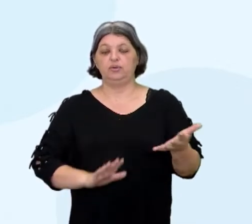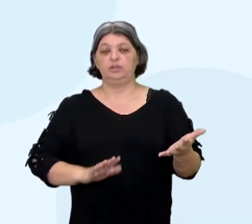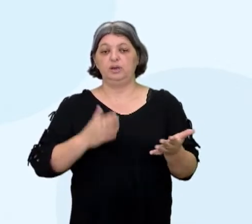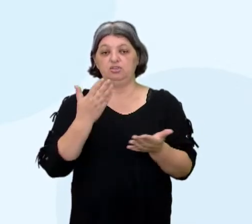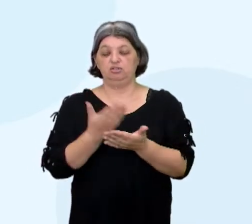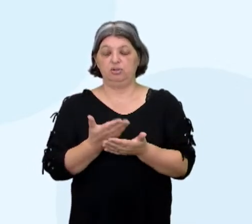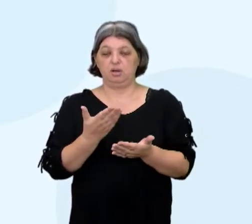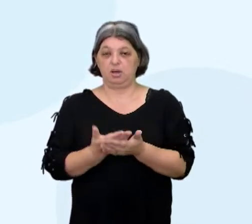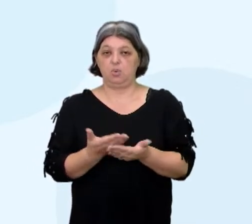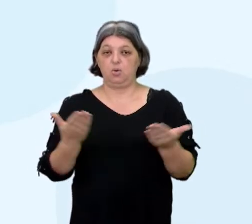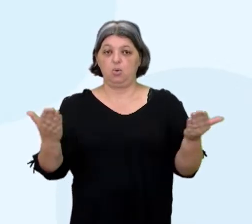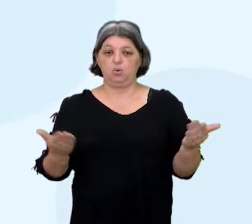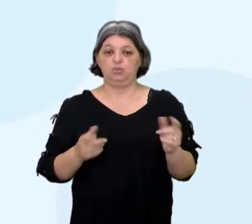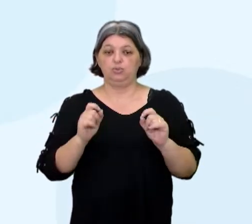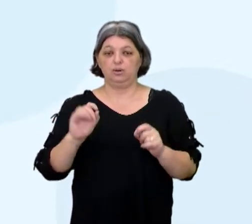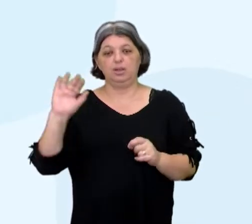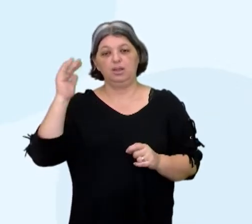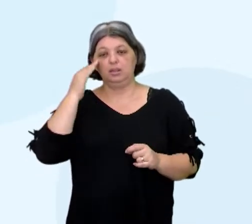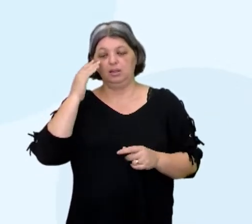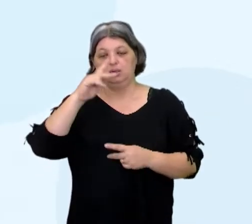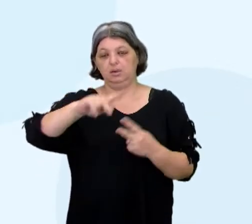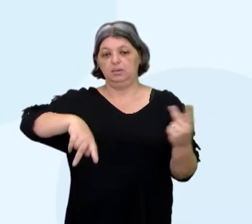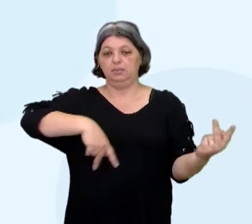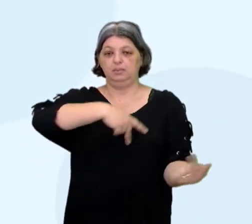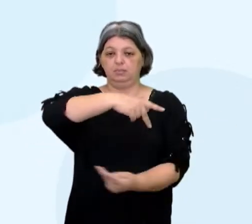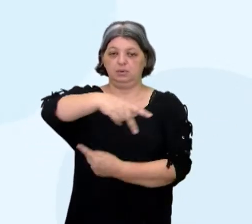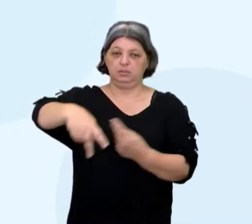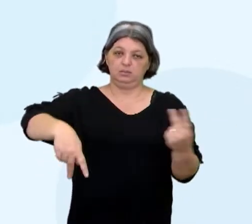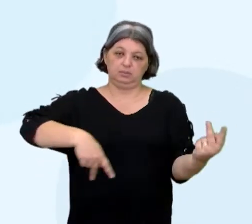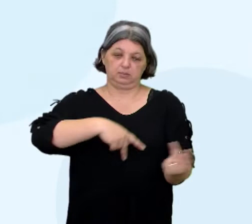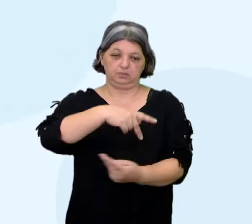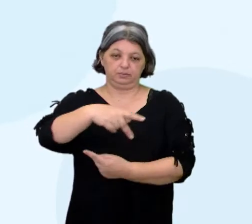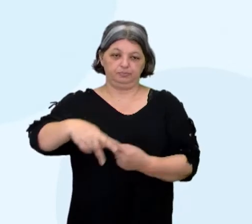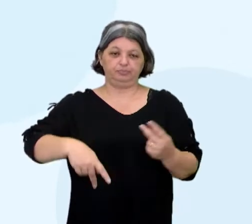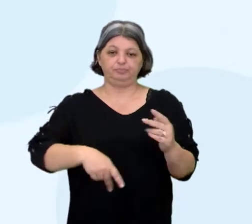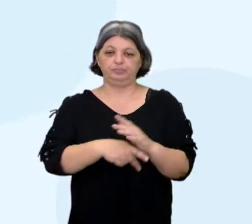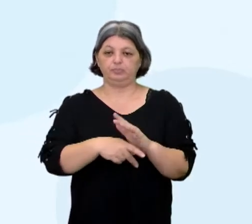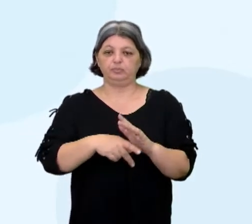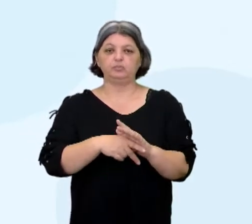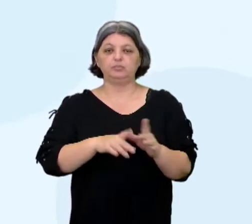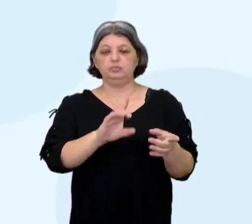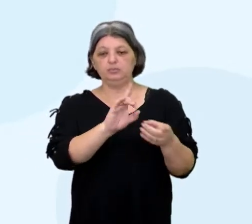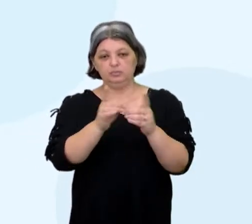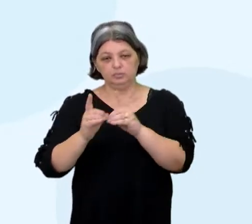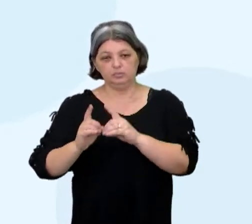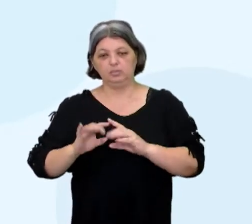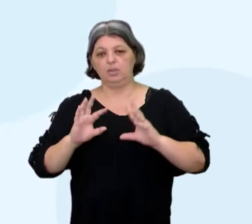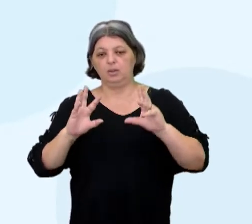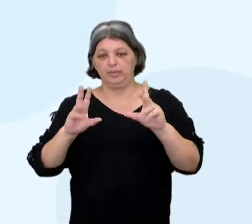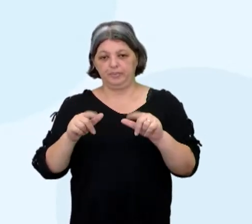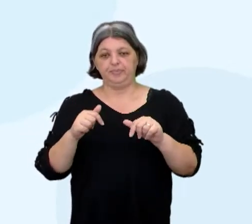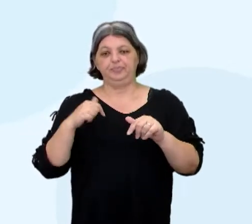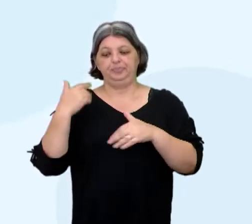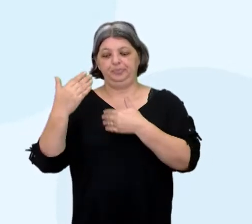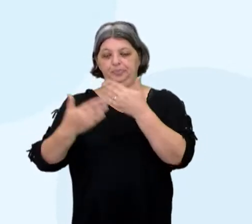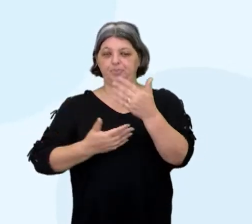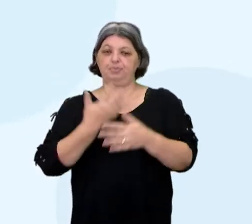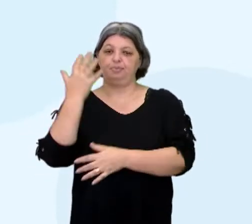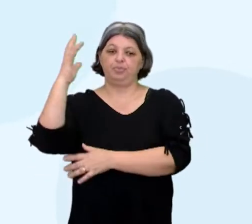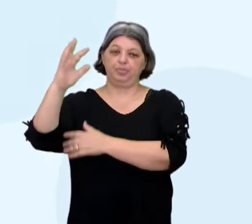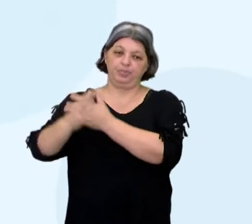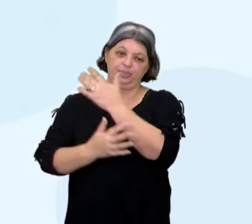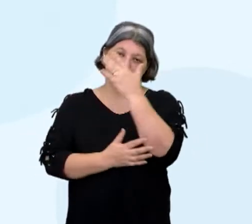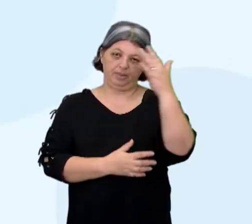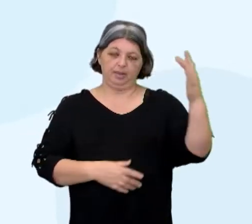desta aula é entender o planeta como um corpo dinâmico, indicando que todos os processos da natureza estão